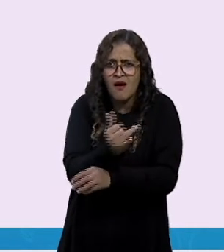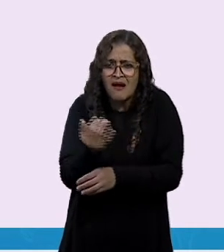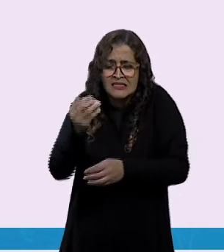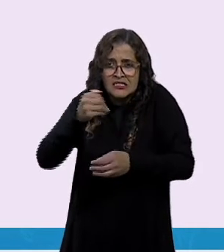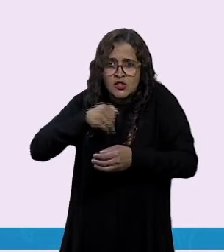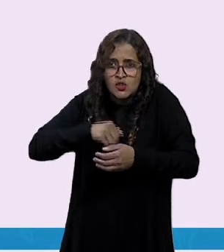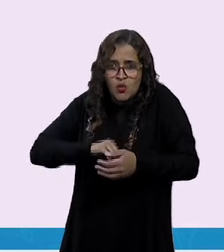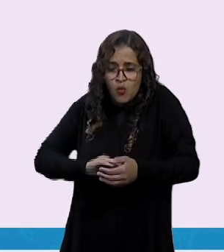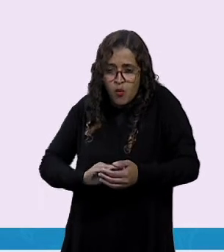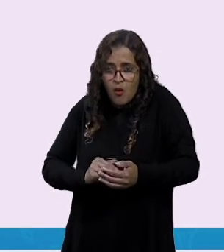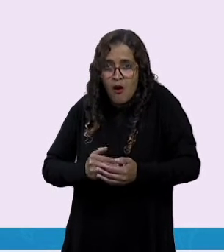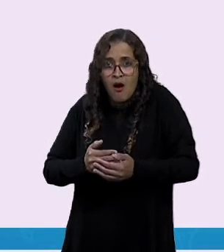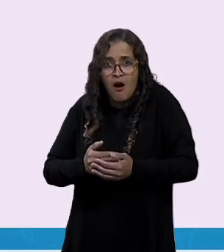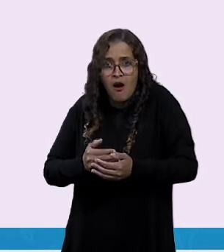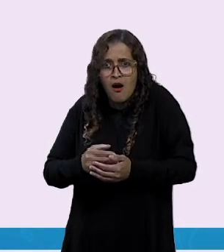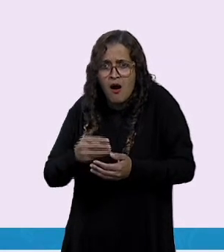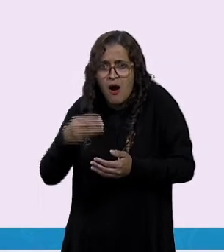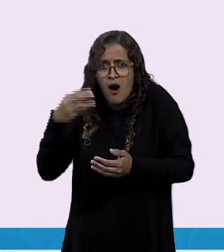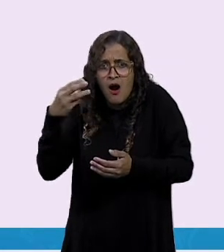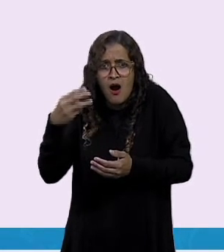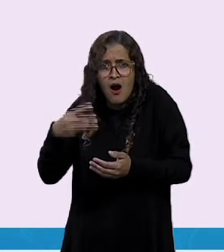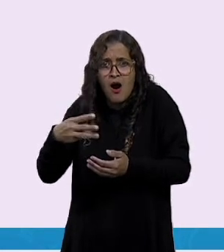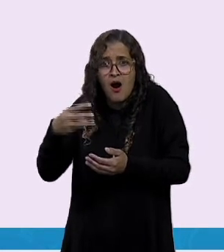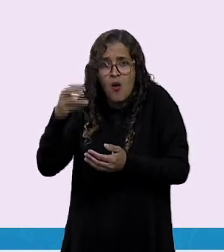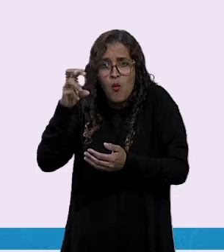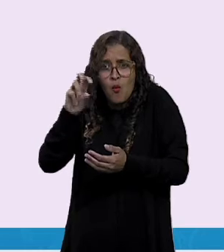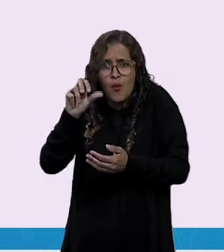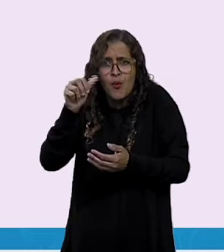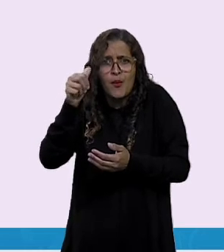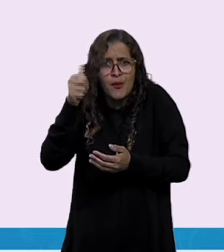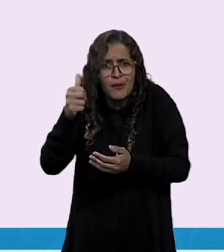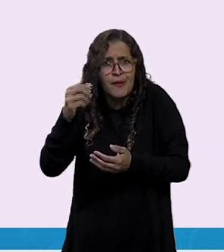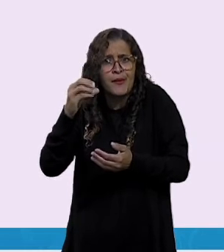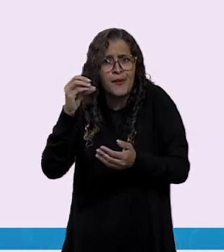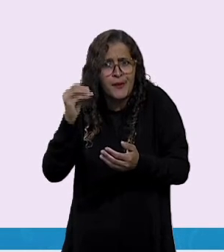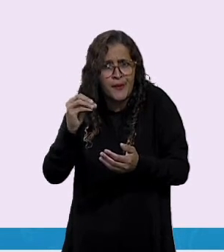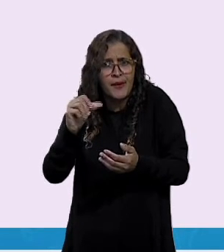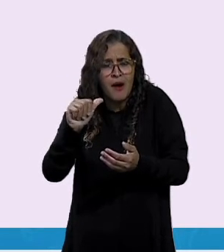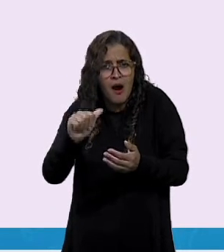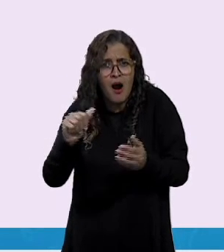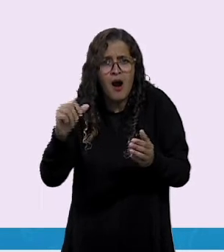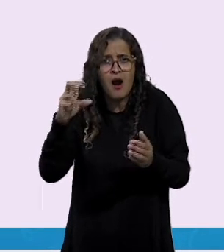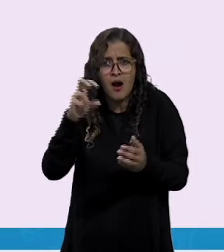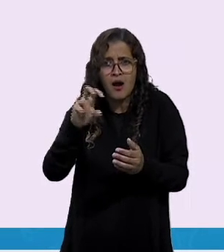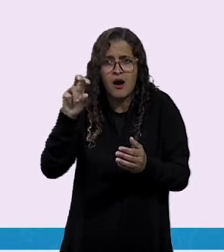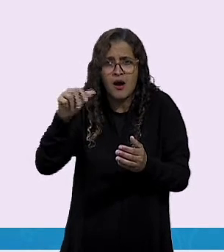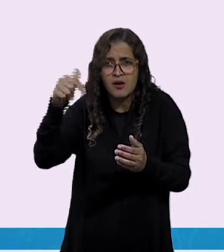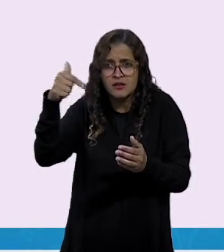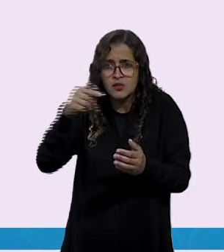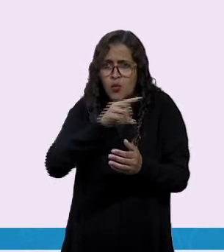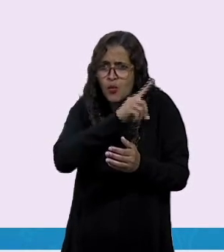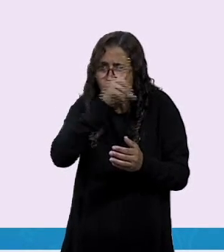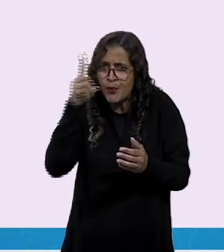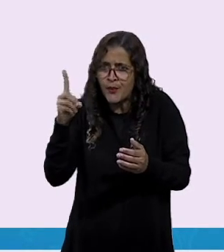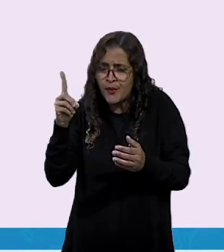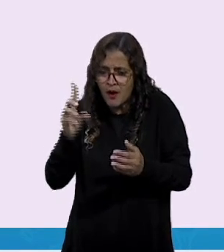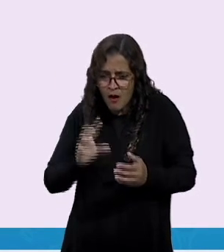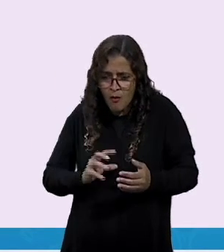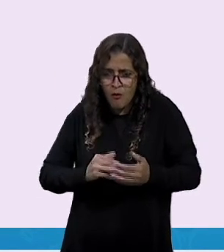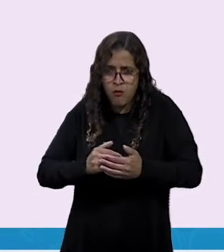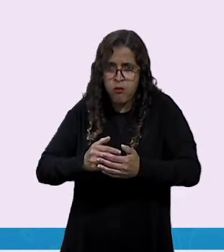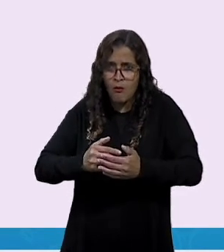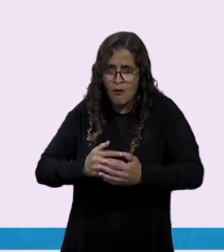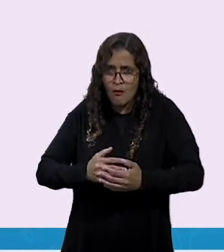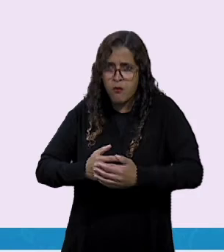dentro dela. Mais ou menos 1 ano e meio grávida. Pensa. Outro animal aqui, ó, o cachorro, de